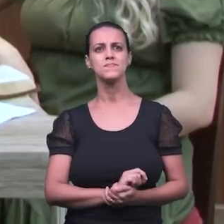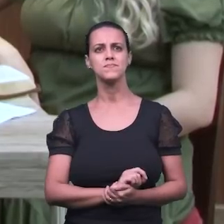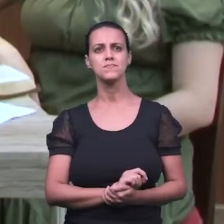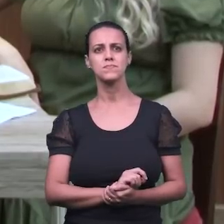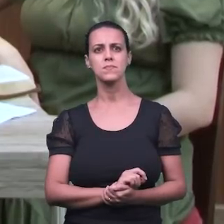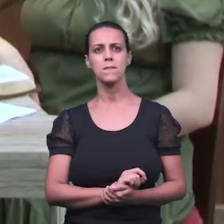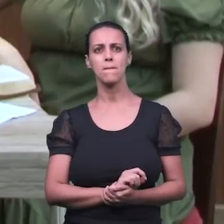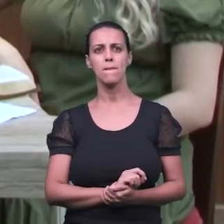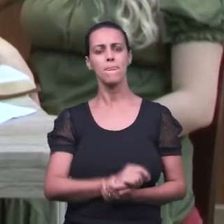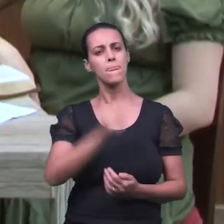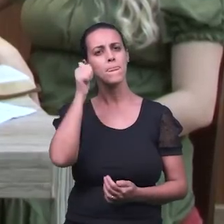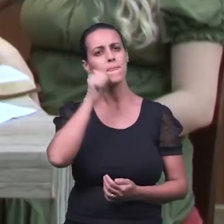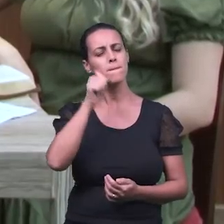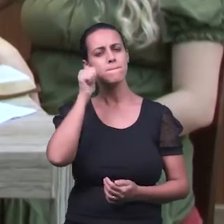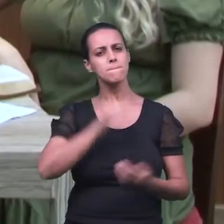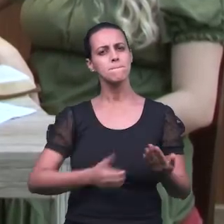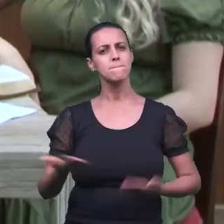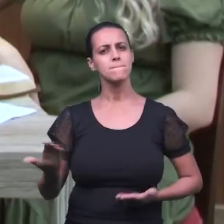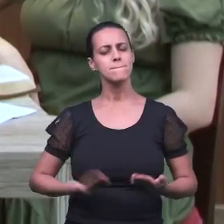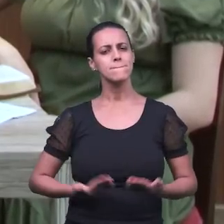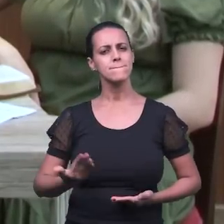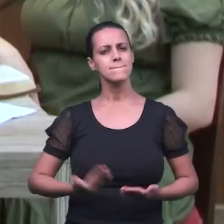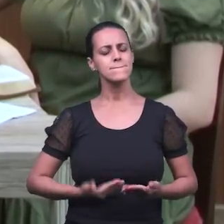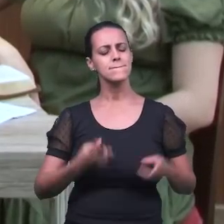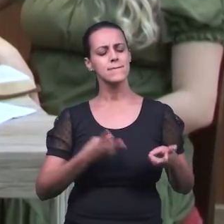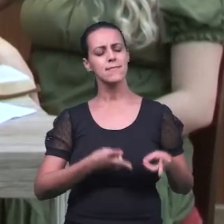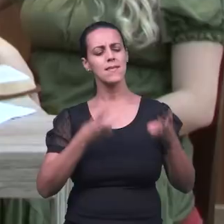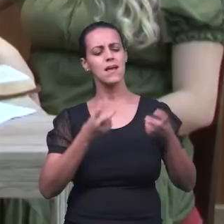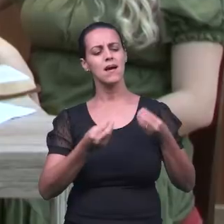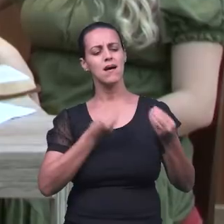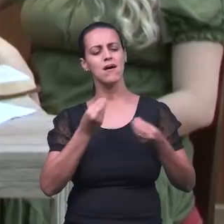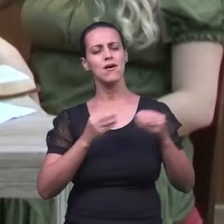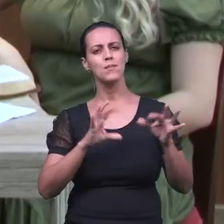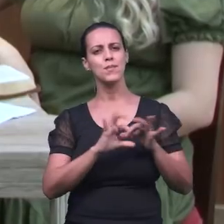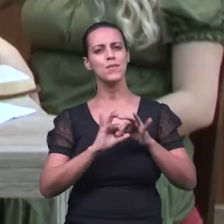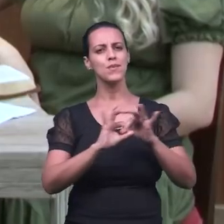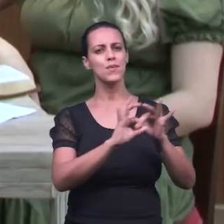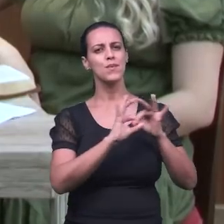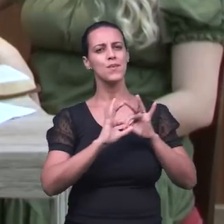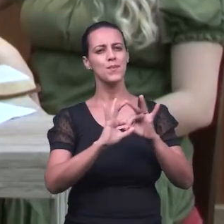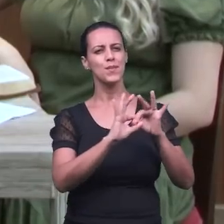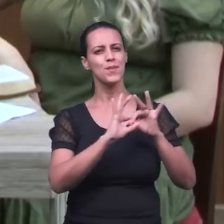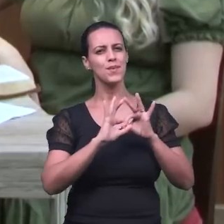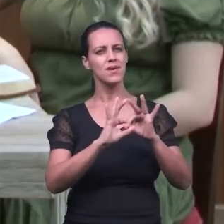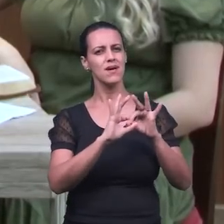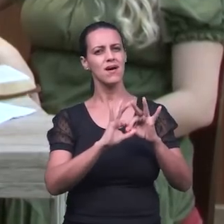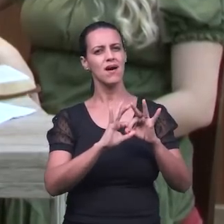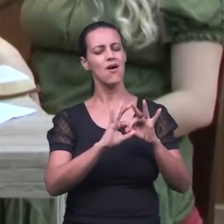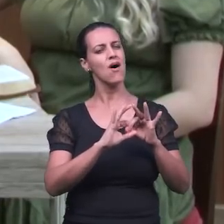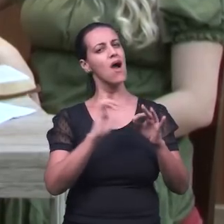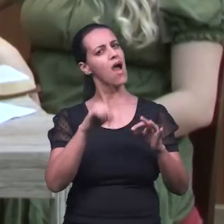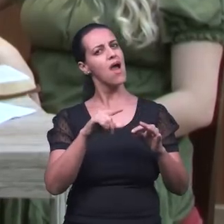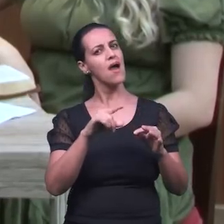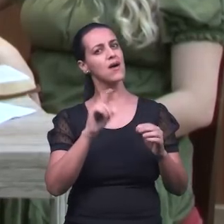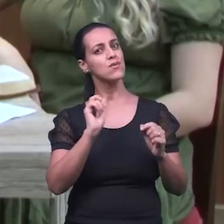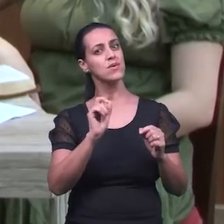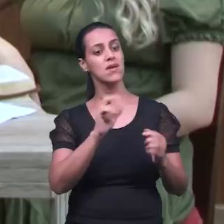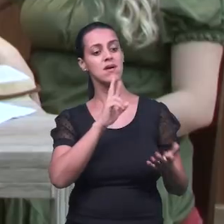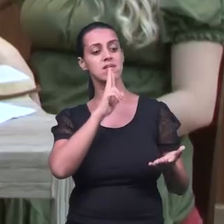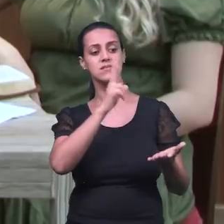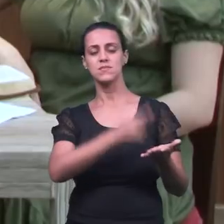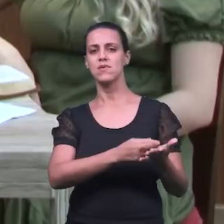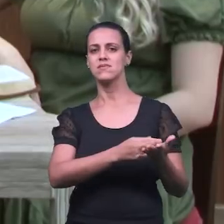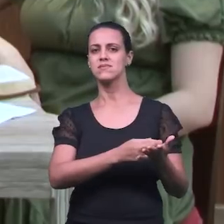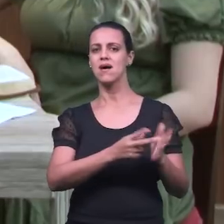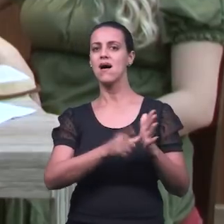terminando a resposta da irmã Suelana, nós podemos ver que a comunhão, ela é um ato, ela é uma consequência do ato do Senhor ter